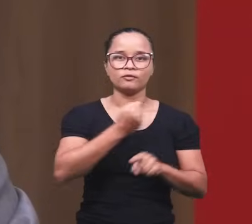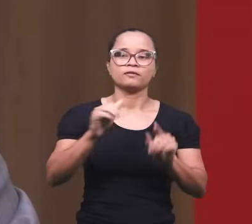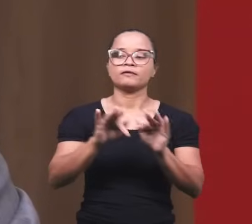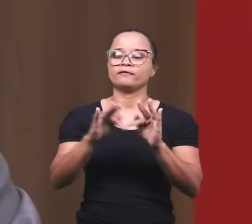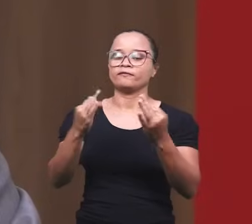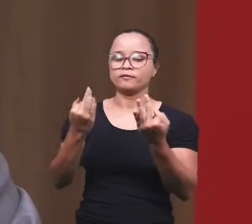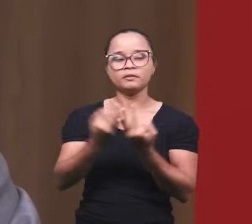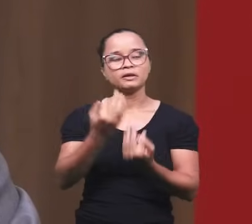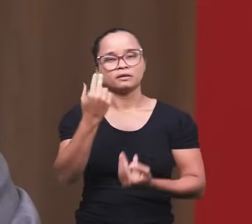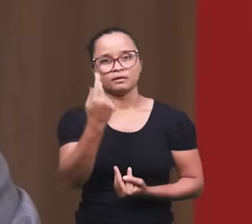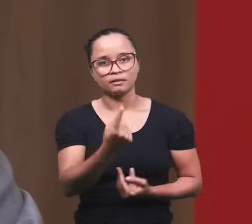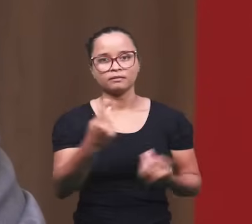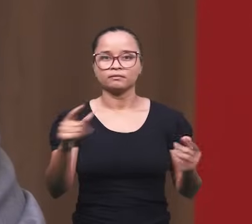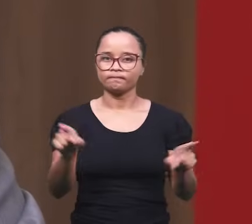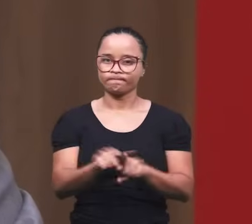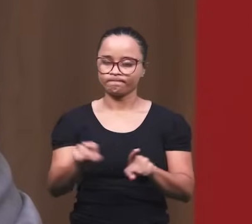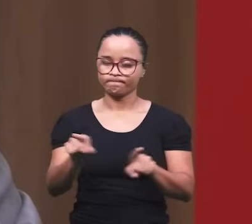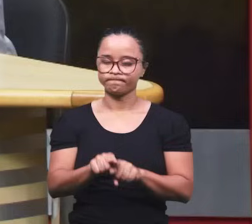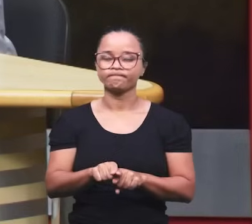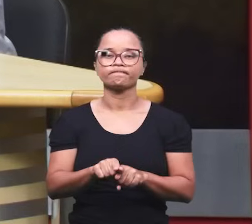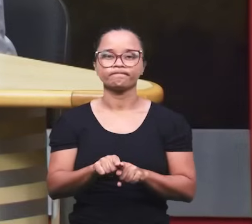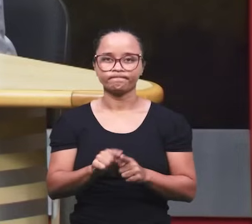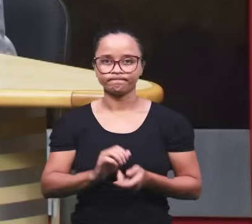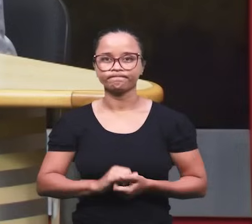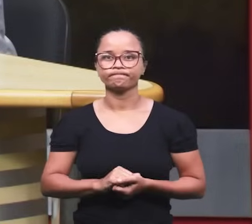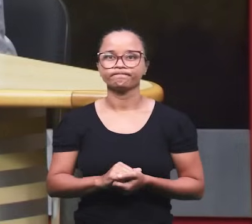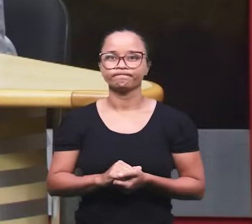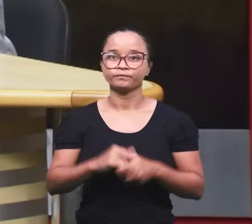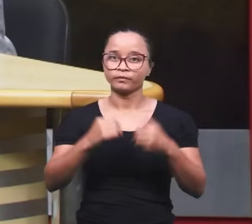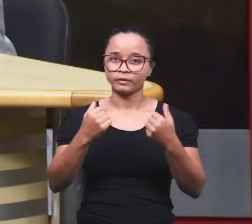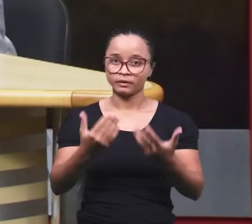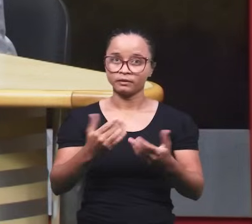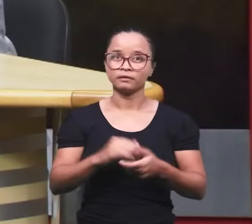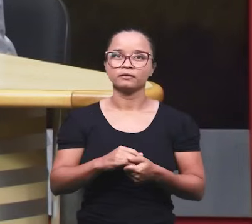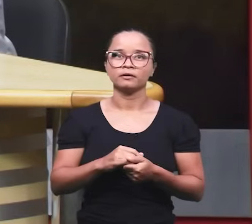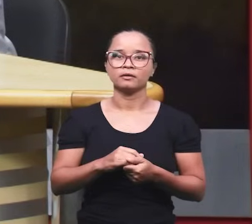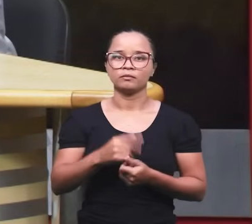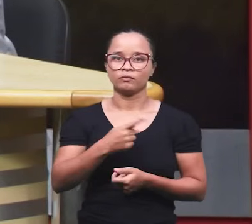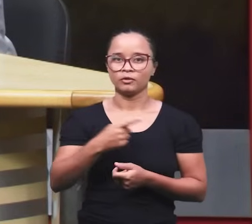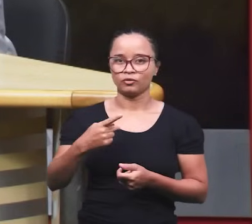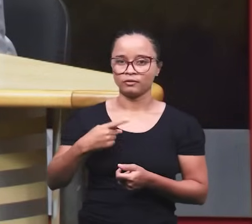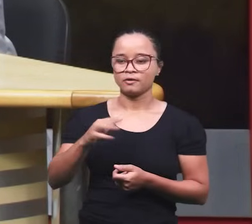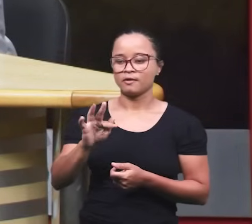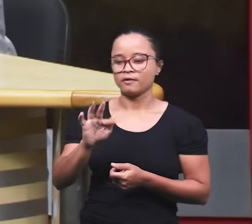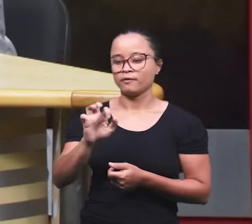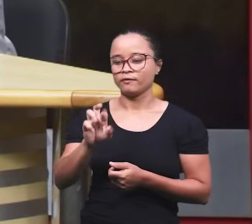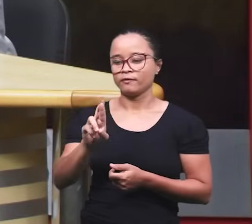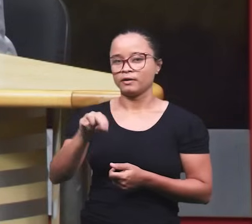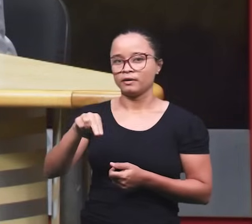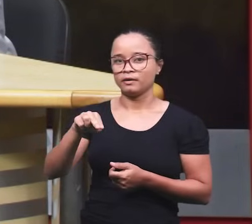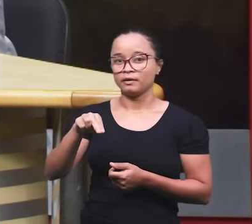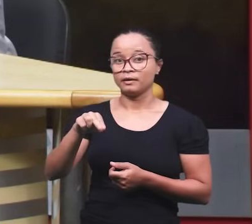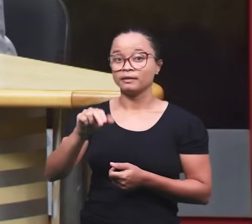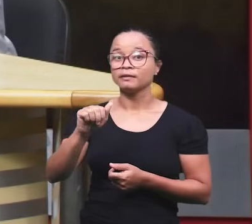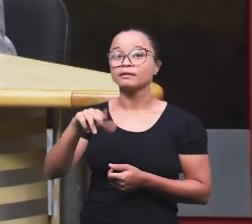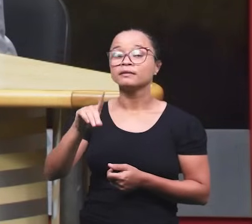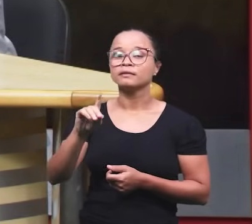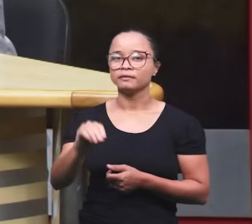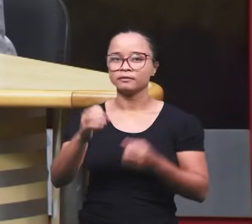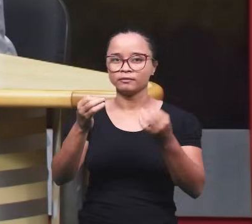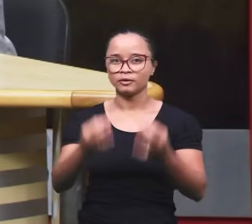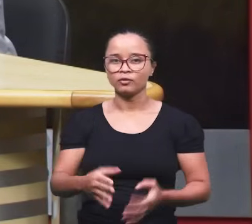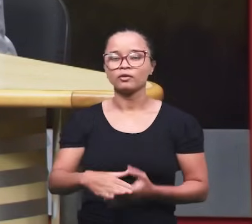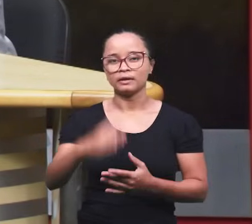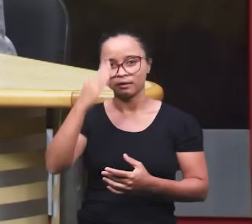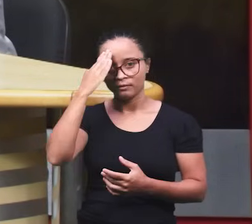o que a sua família a a retirada ali e Fernando até citou da questão instrui o menino